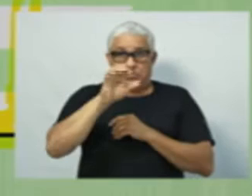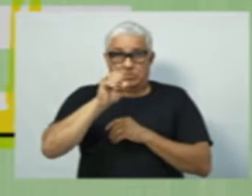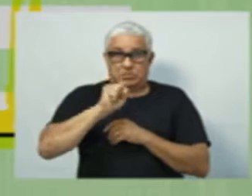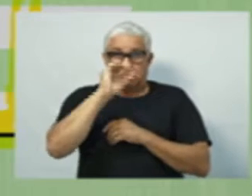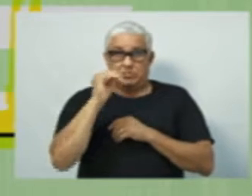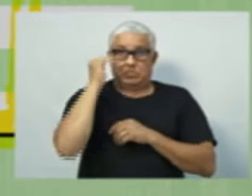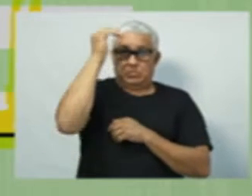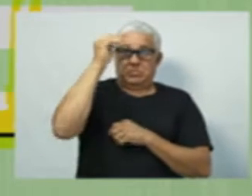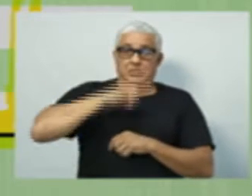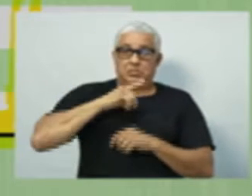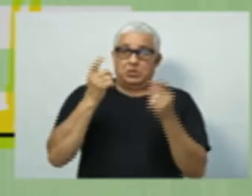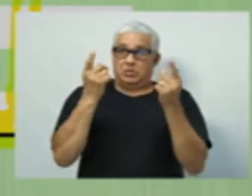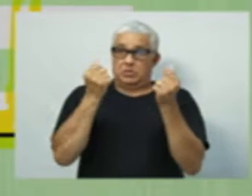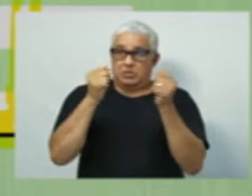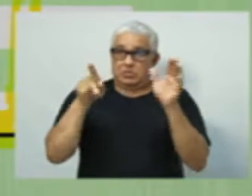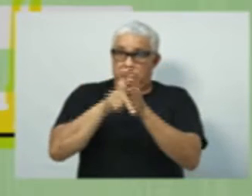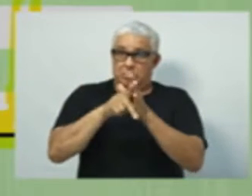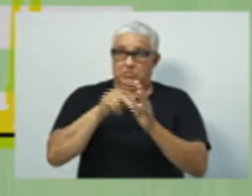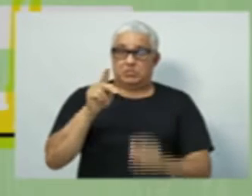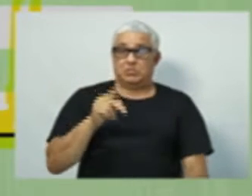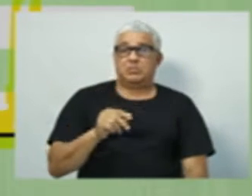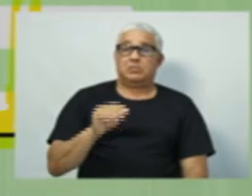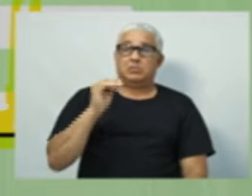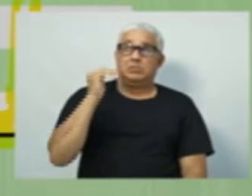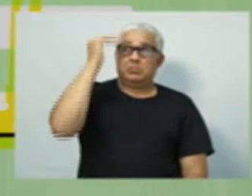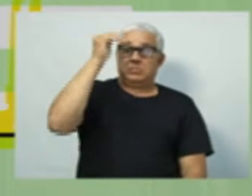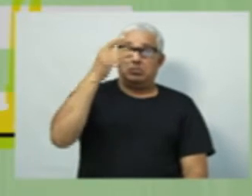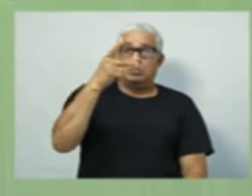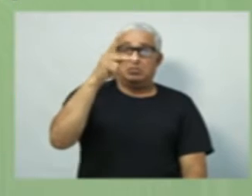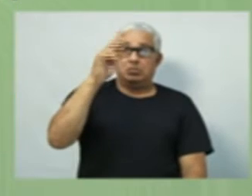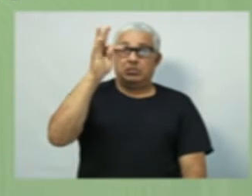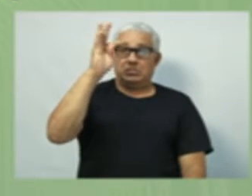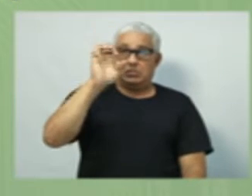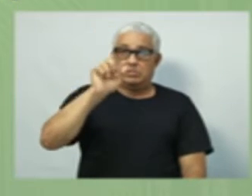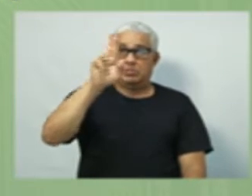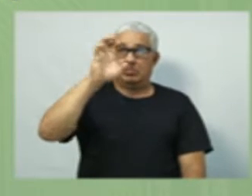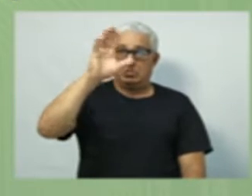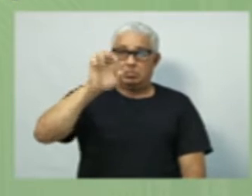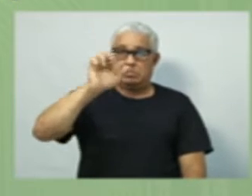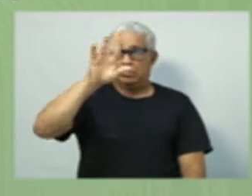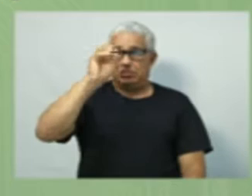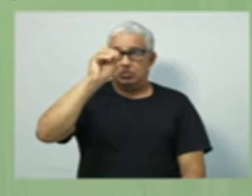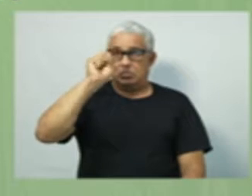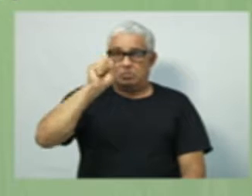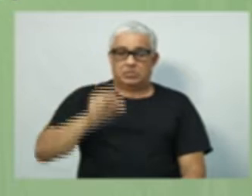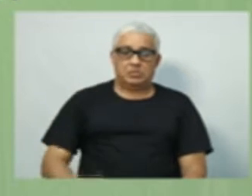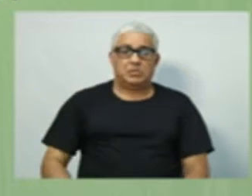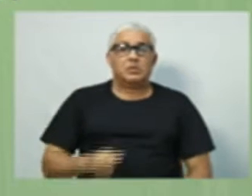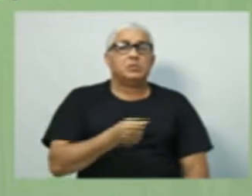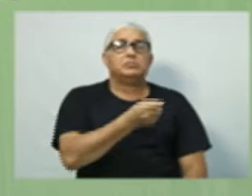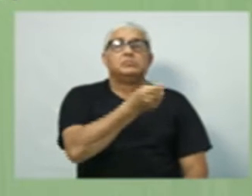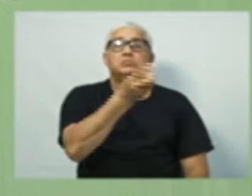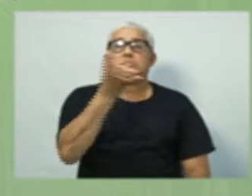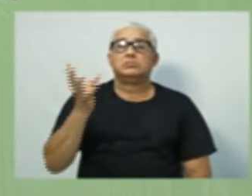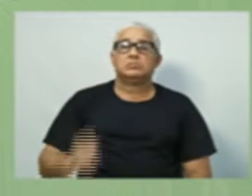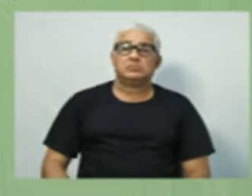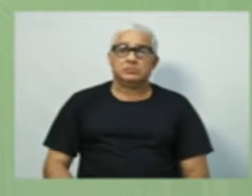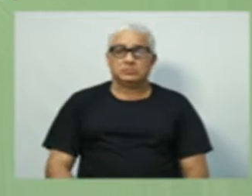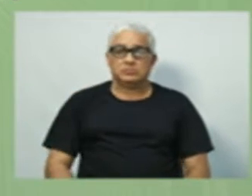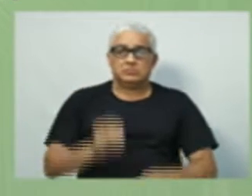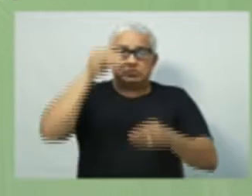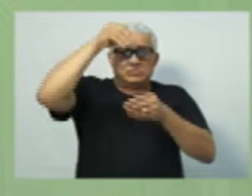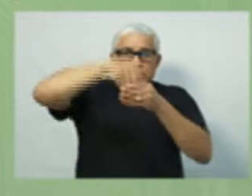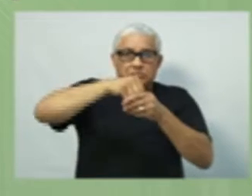em cima então capital dos de terceiros ok e quais são os componentes